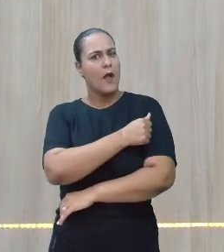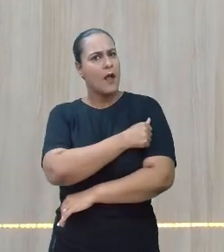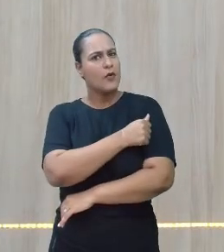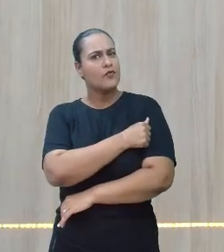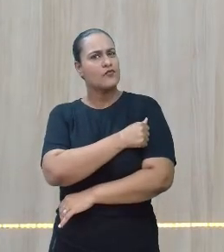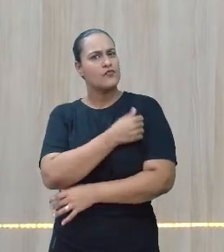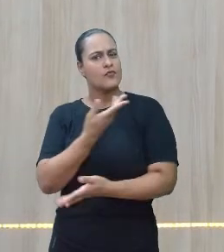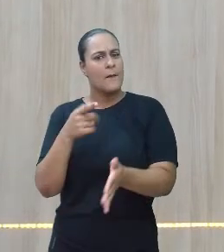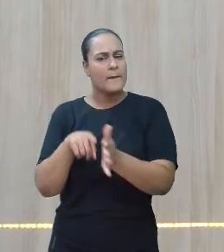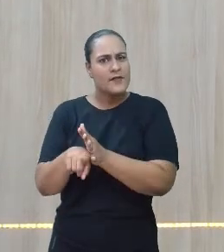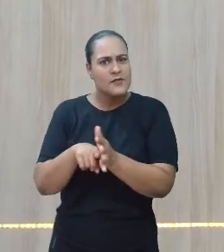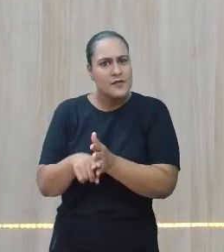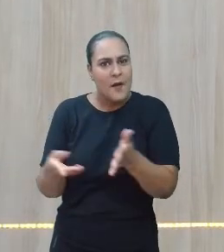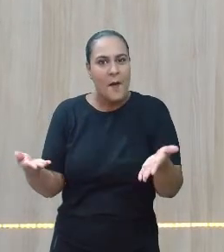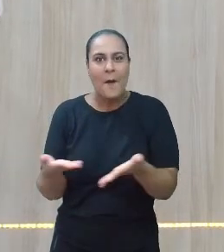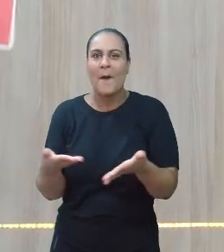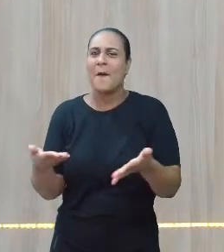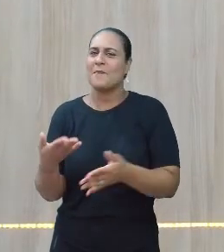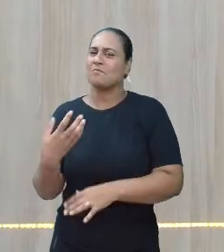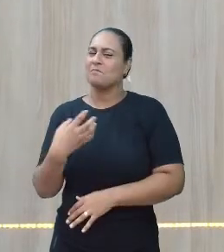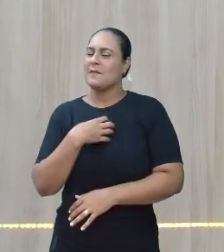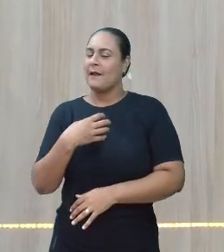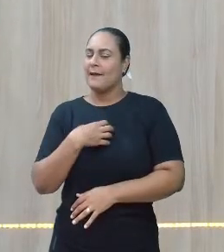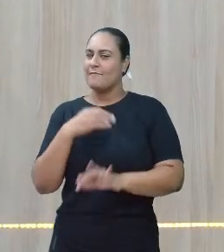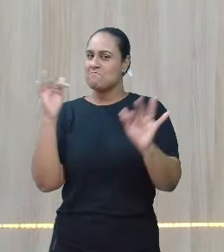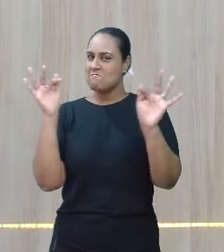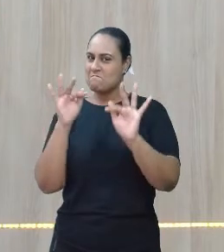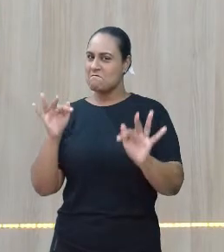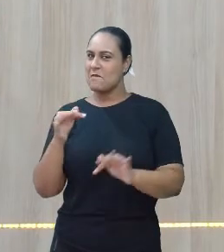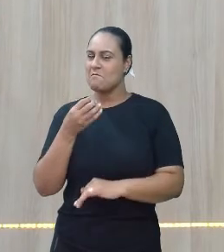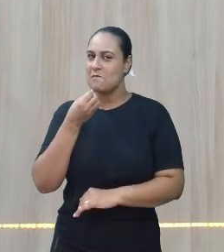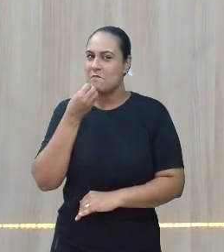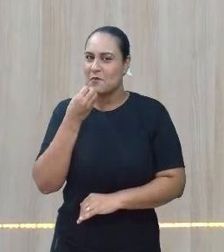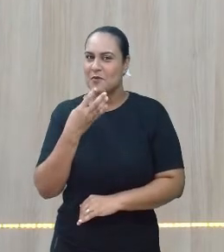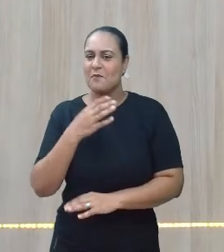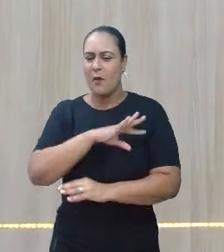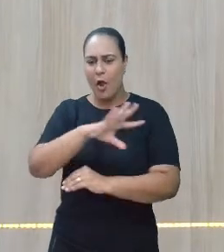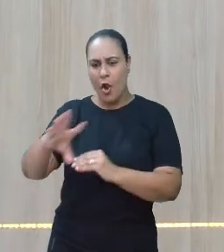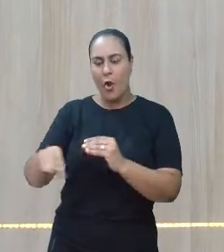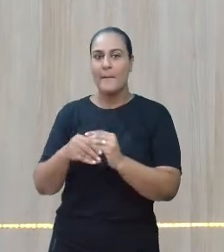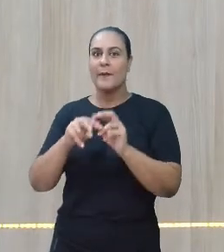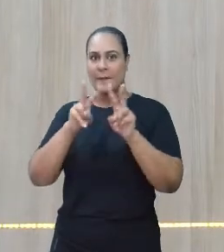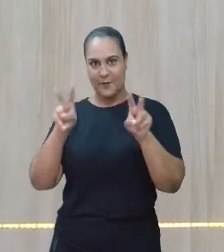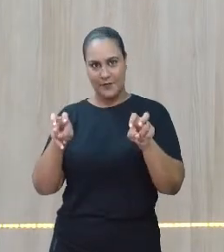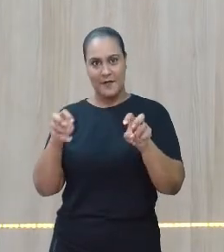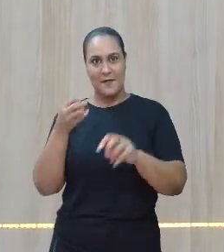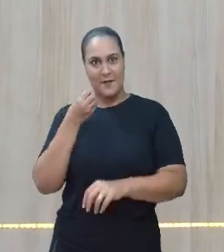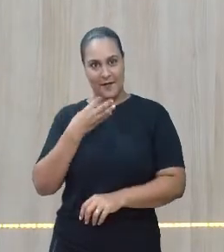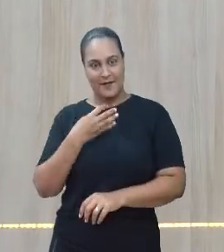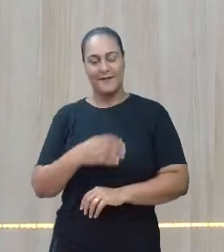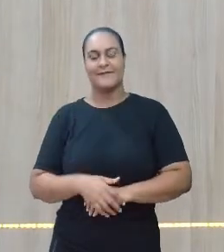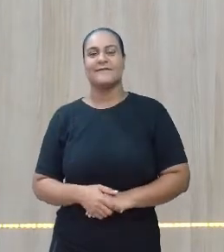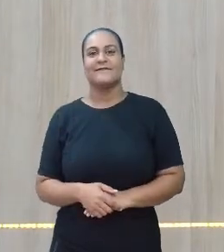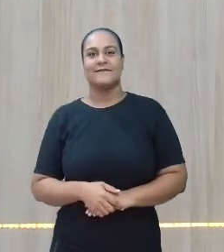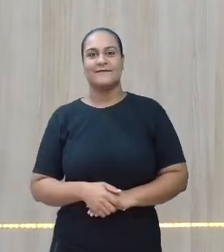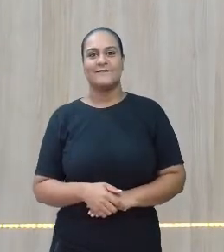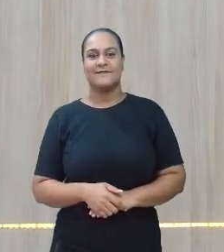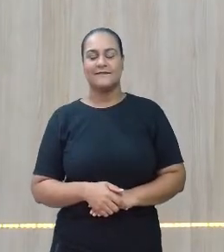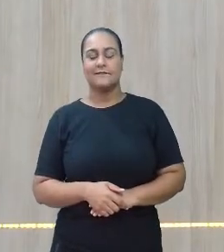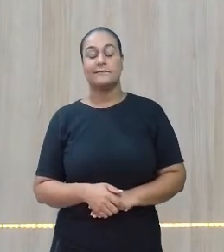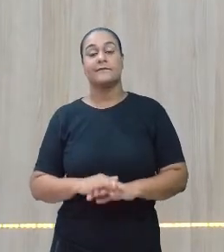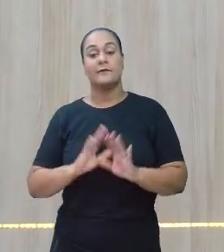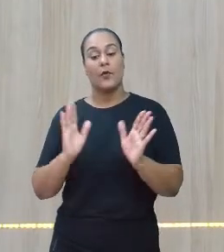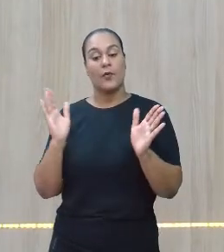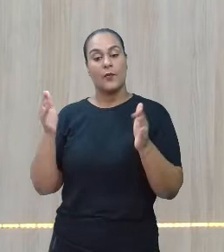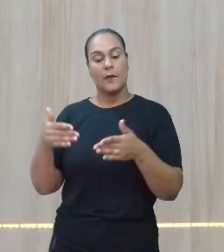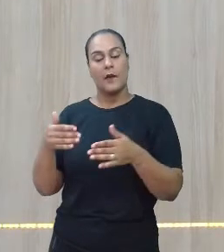Que bom, pessoal. Faz a pesquisa e também traz contribuições para a gente, tá certo? E aí, a relação aí da questão das